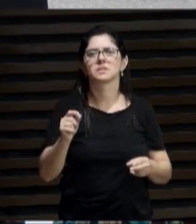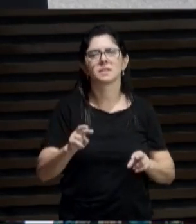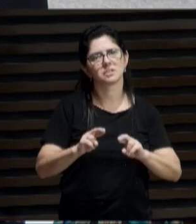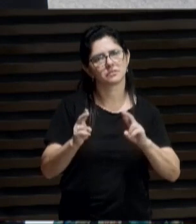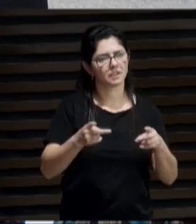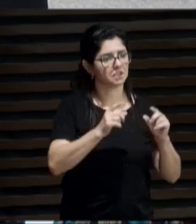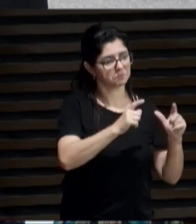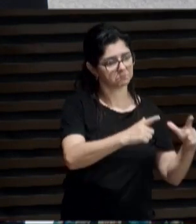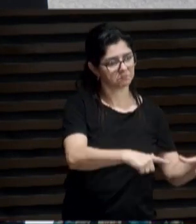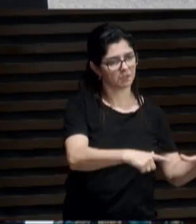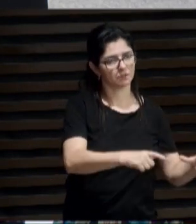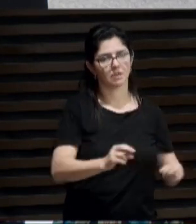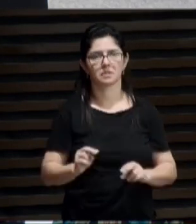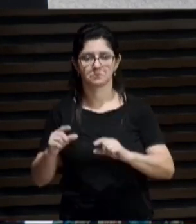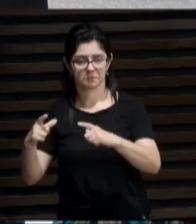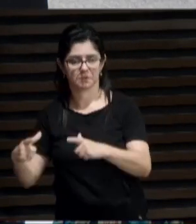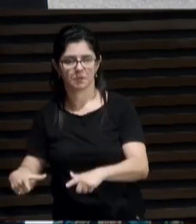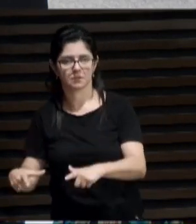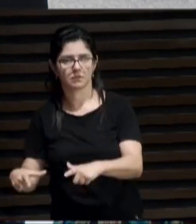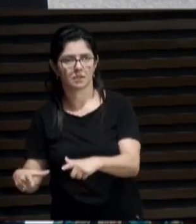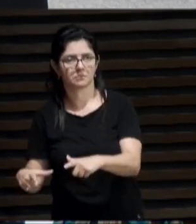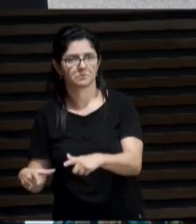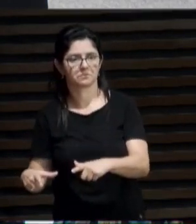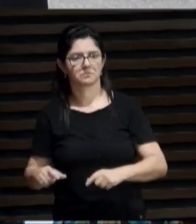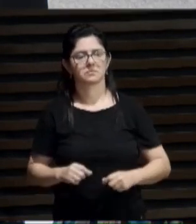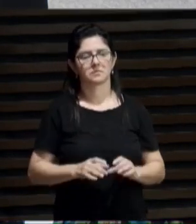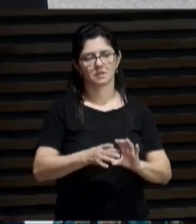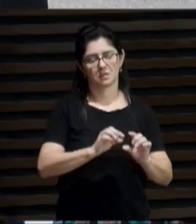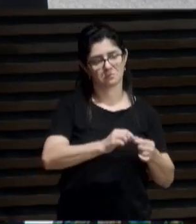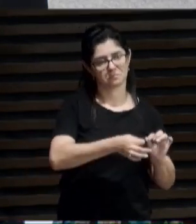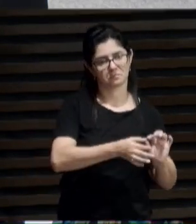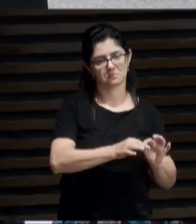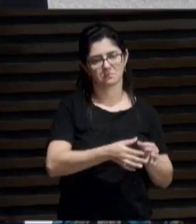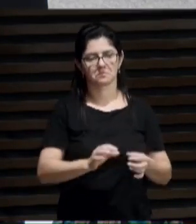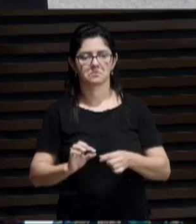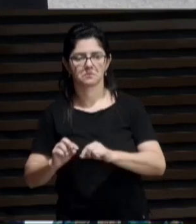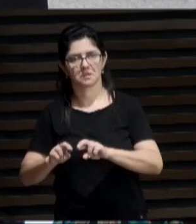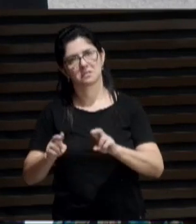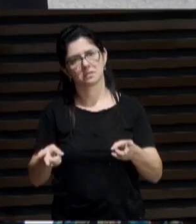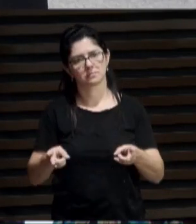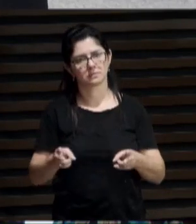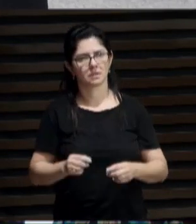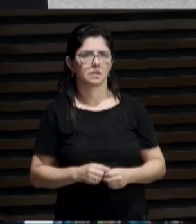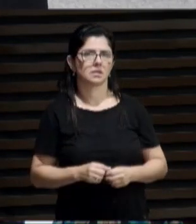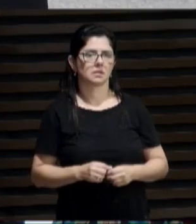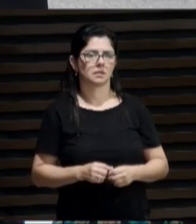outro? O contexto mudou, as pessoas são as mesmas e as atitudes são as